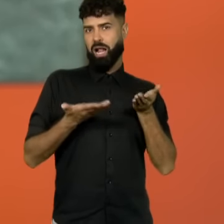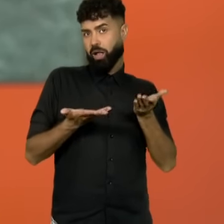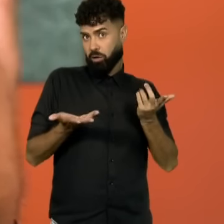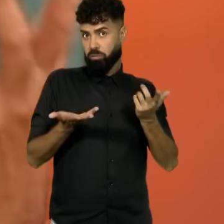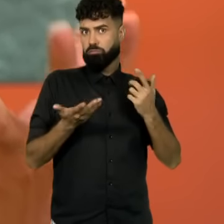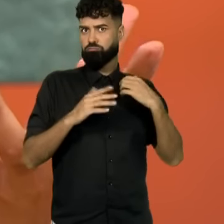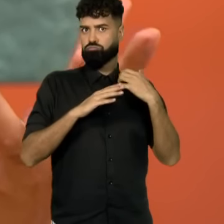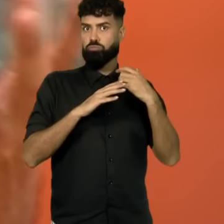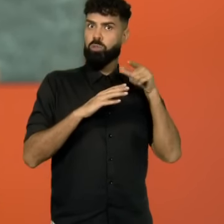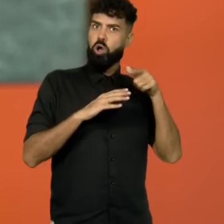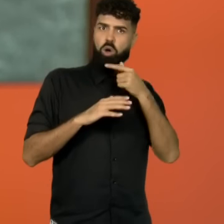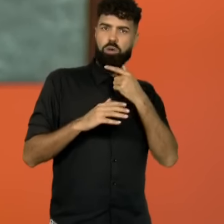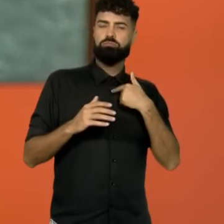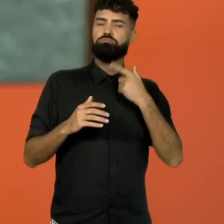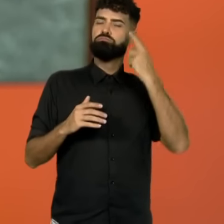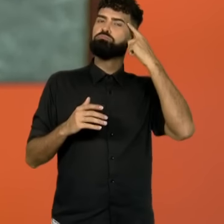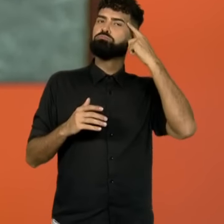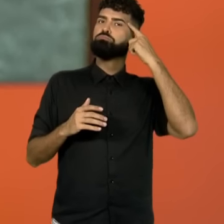ele tinha